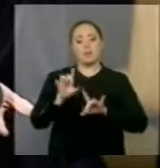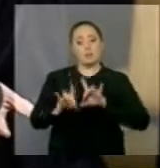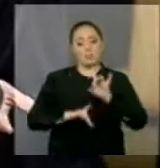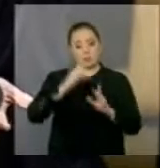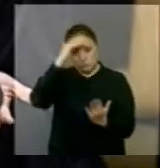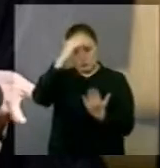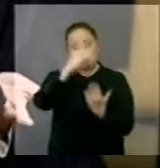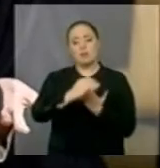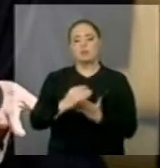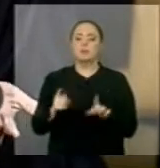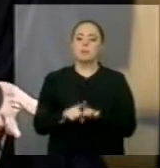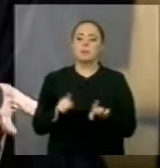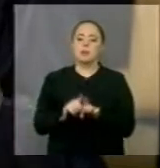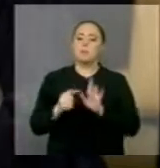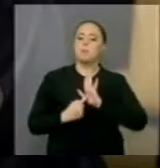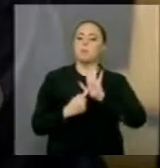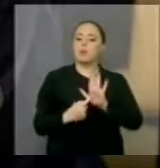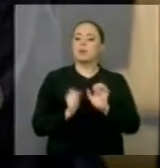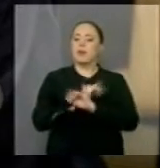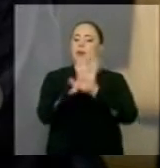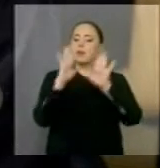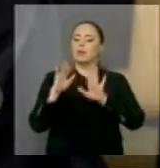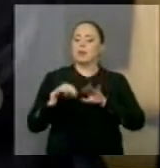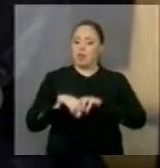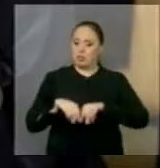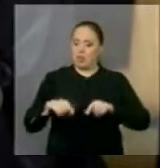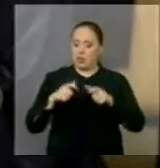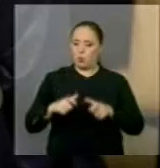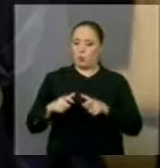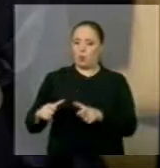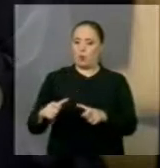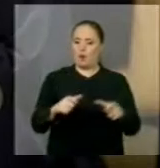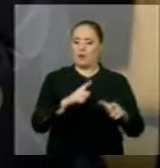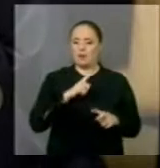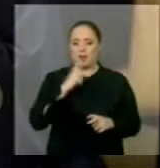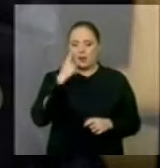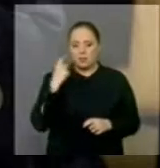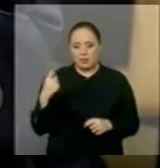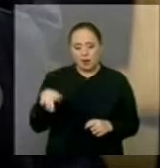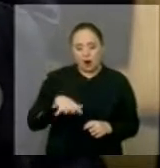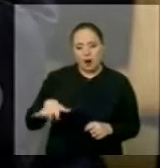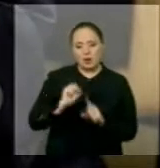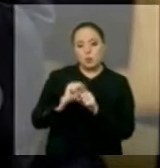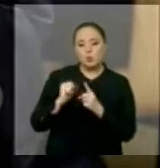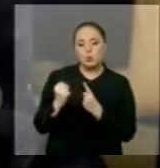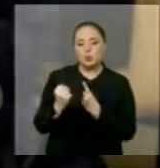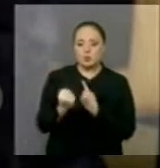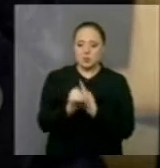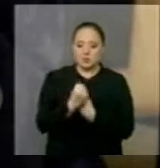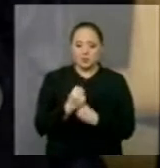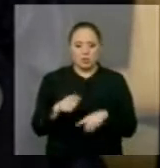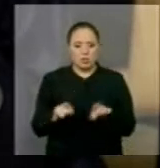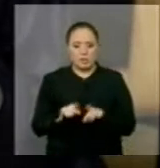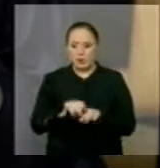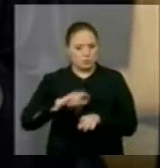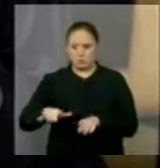específicas e mais, diz expressamente que aquelas terras que têm um interesse social expressamente consignado também